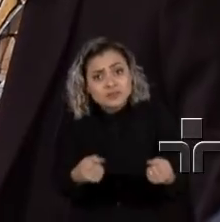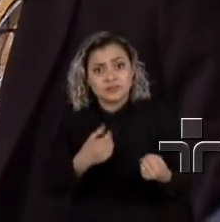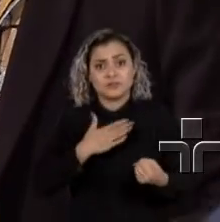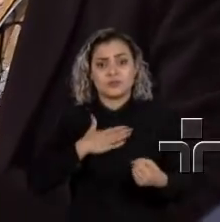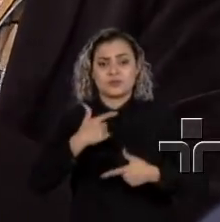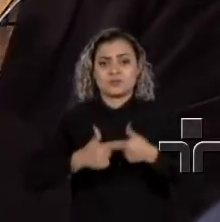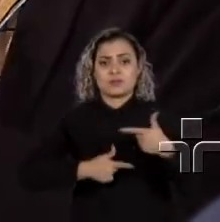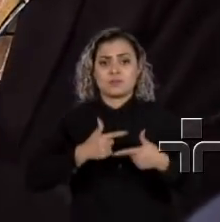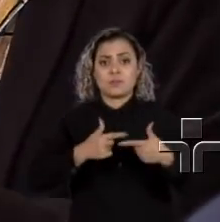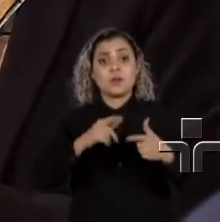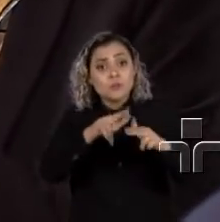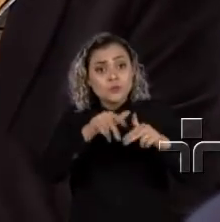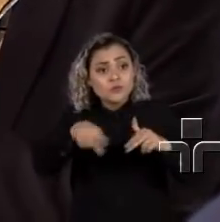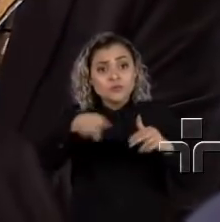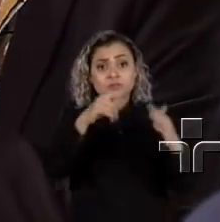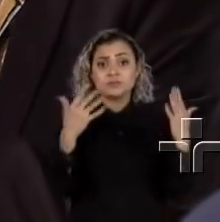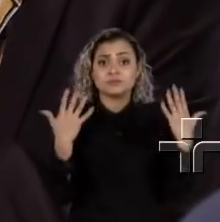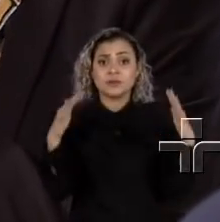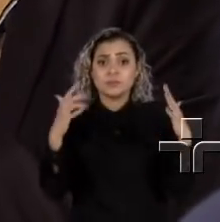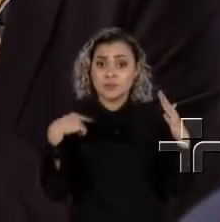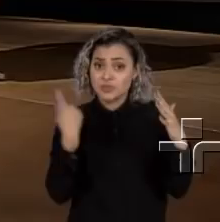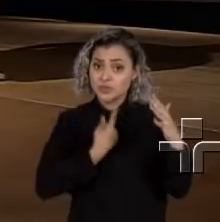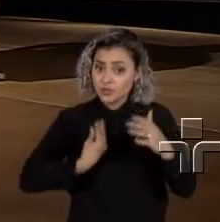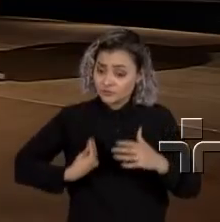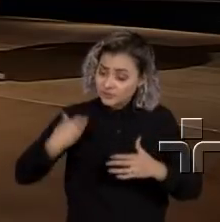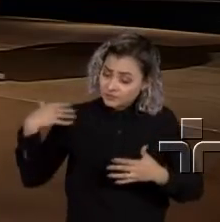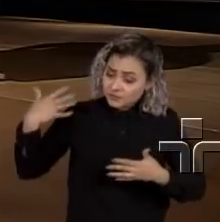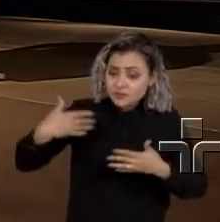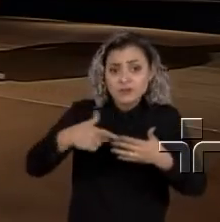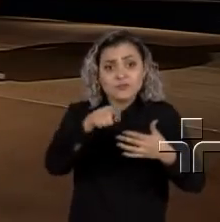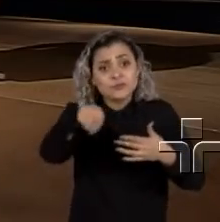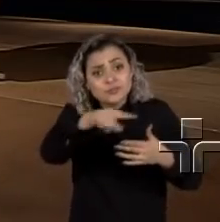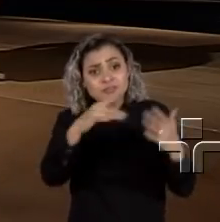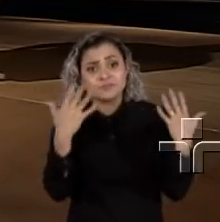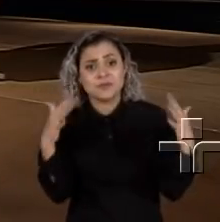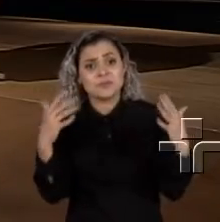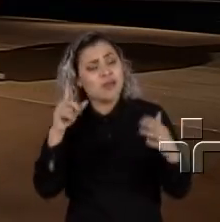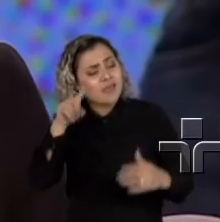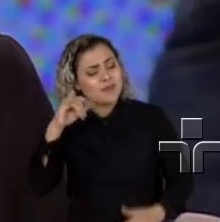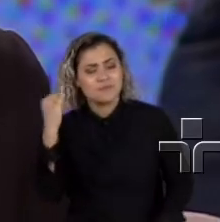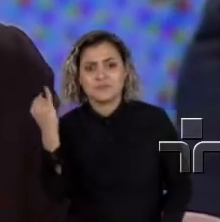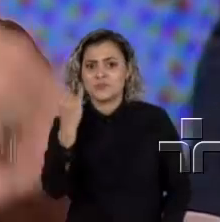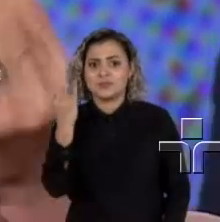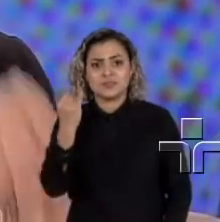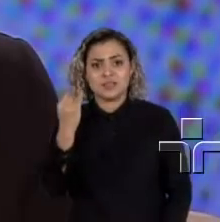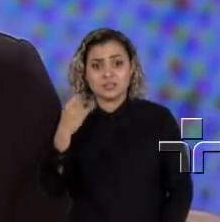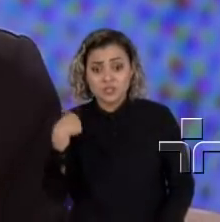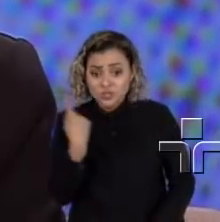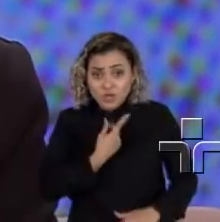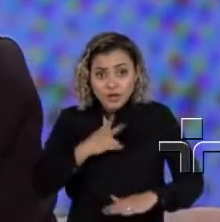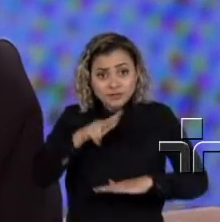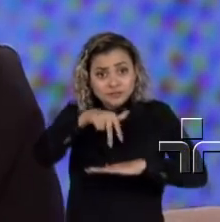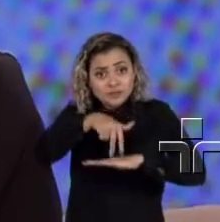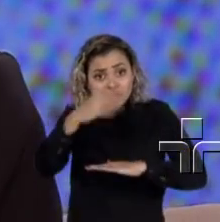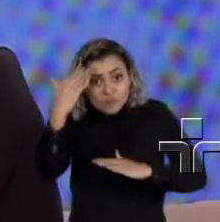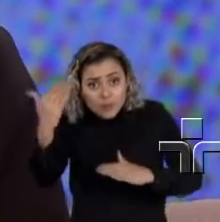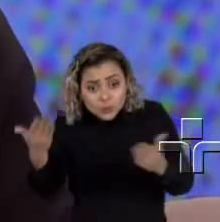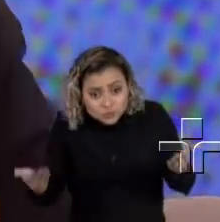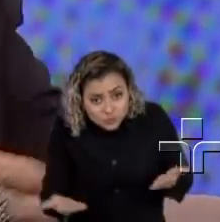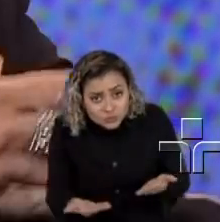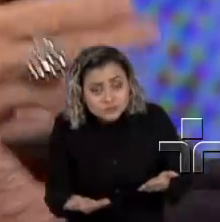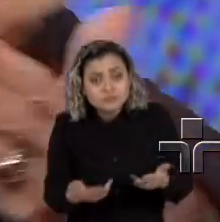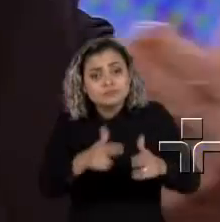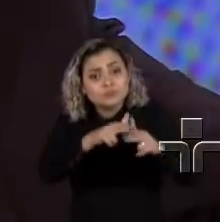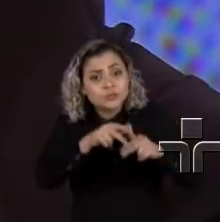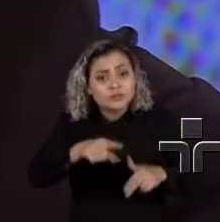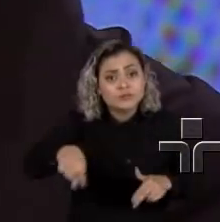existe. Vocês aplaudem o que nós fizemos. Isso é muito importante. Nós só chegamos aonde nós estamos